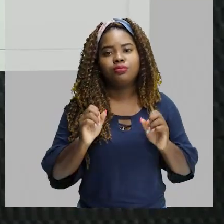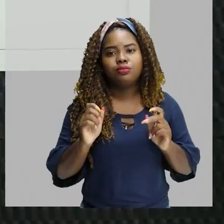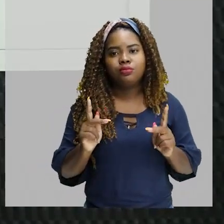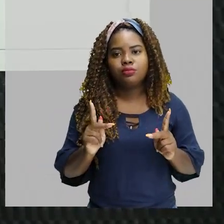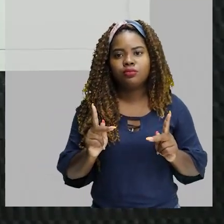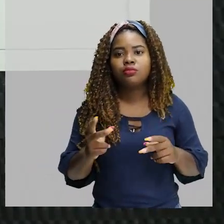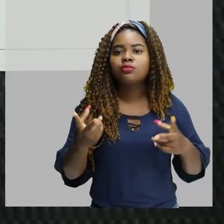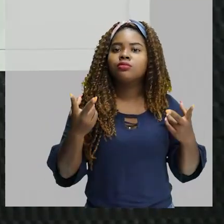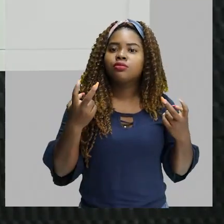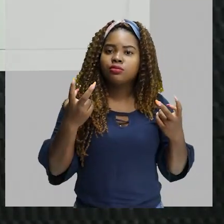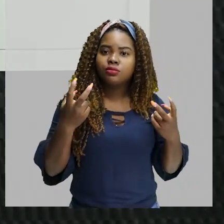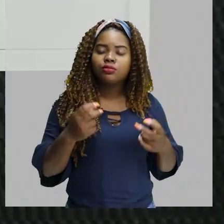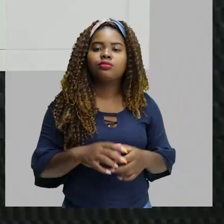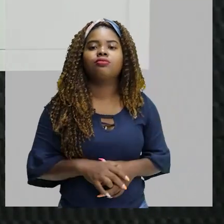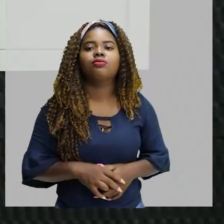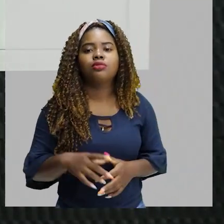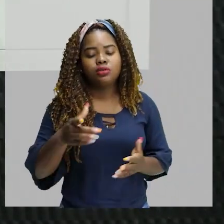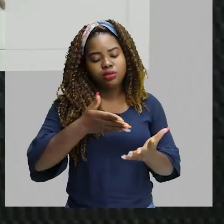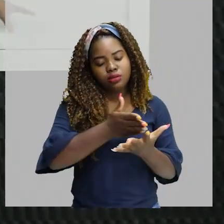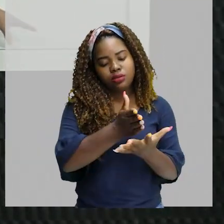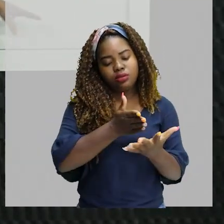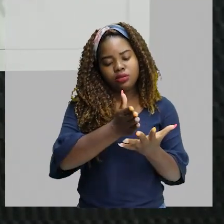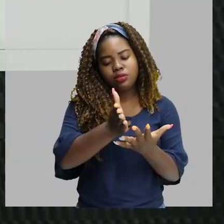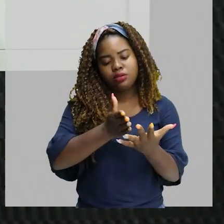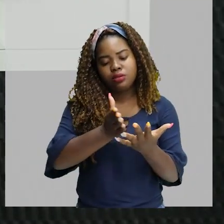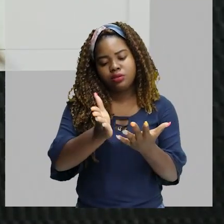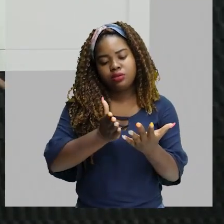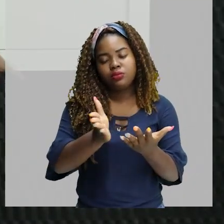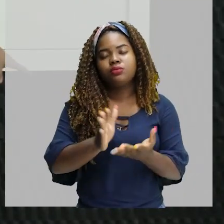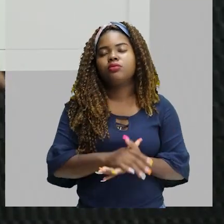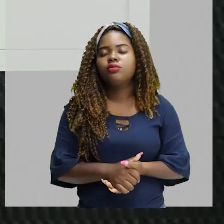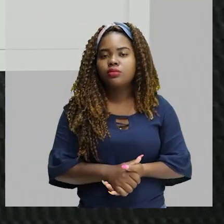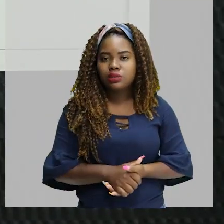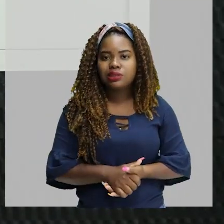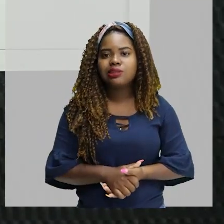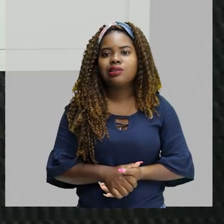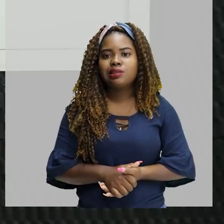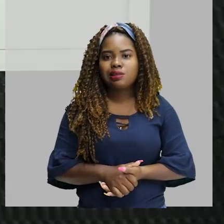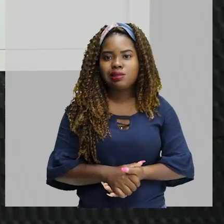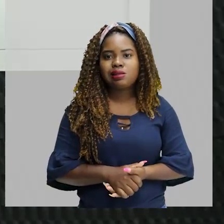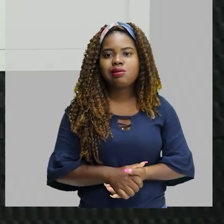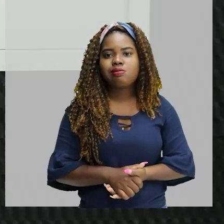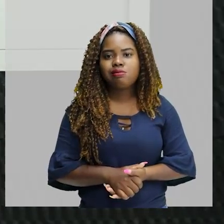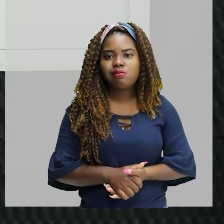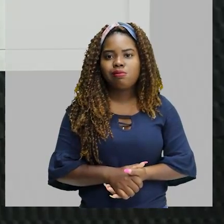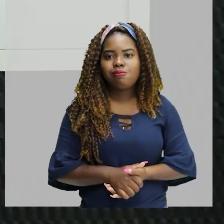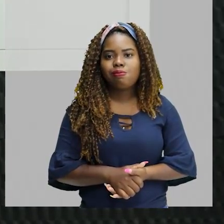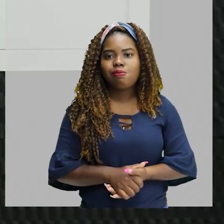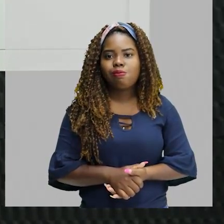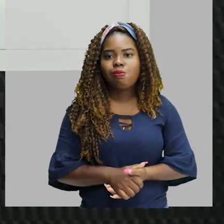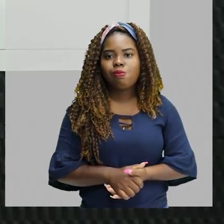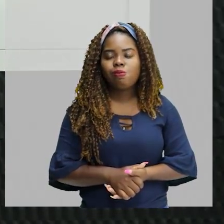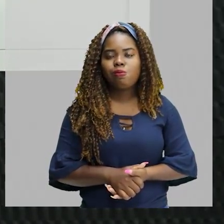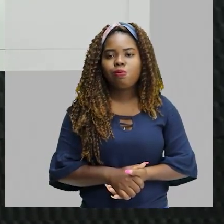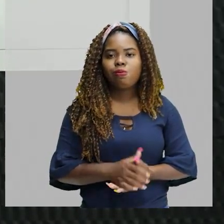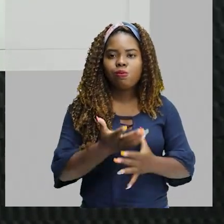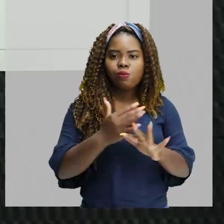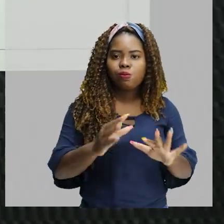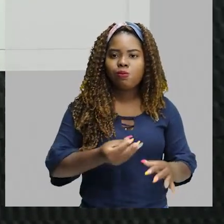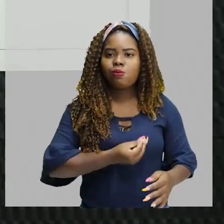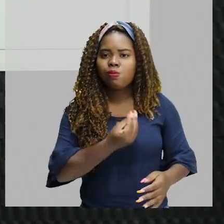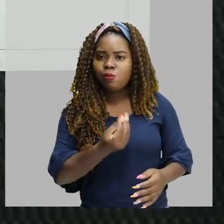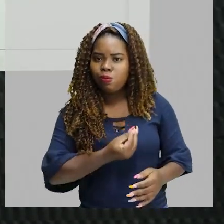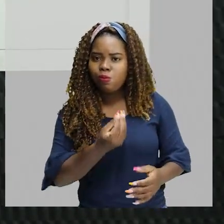Então, perceba que nós temos esses caminhos a serem perseguidos a partir da constatação do encerramento da